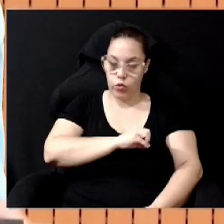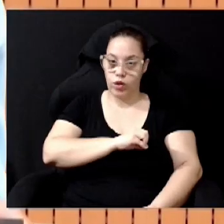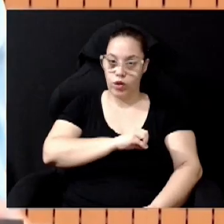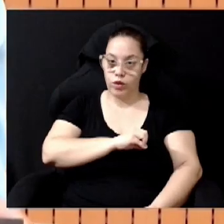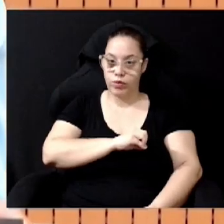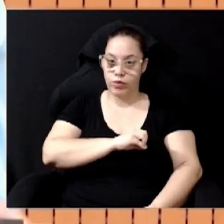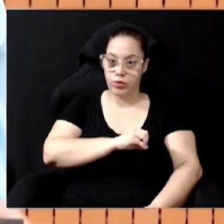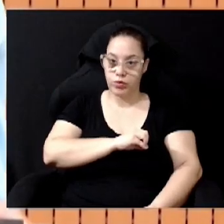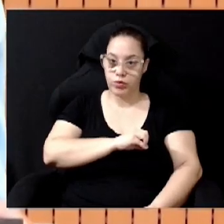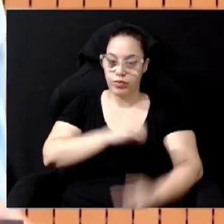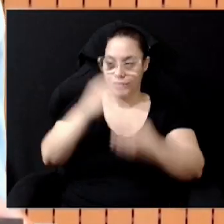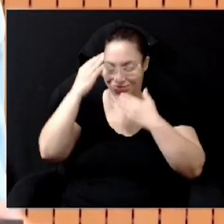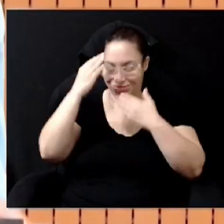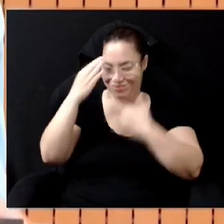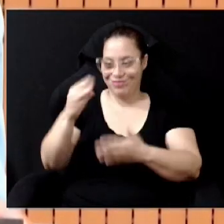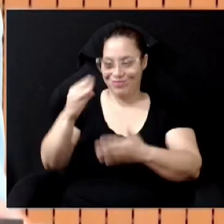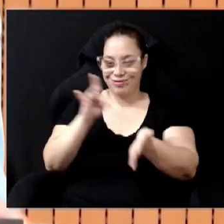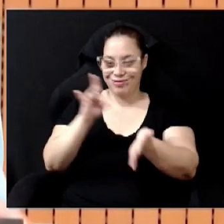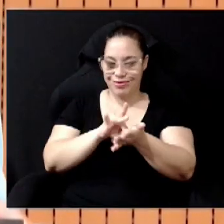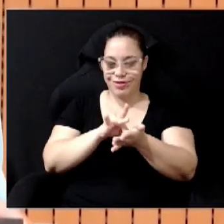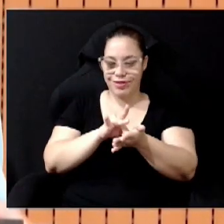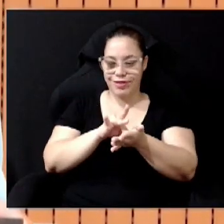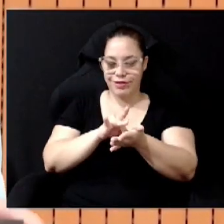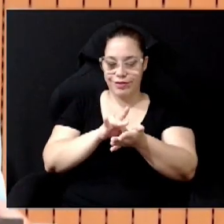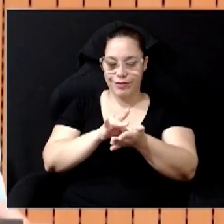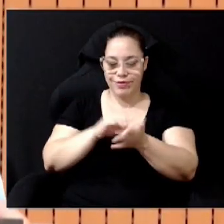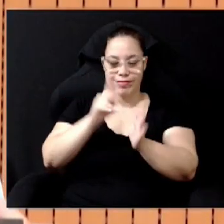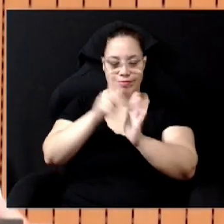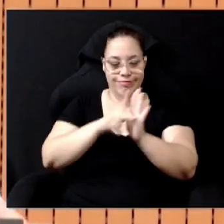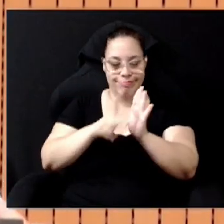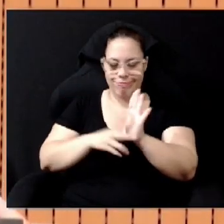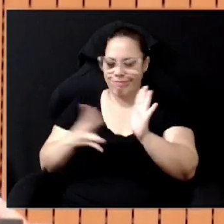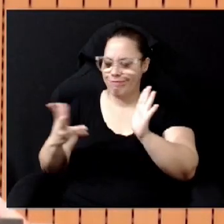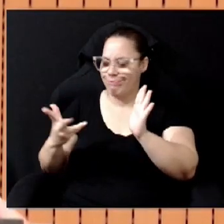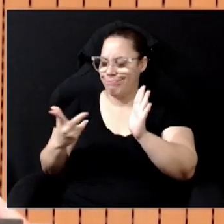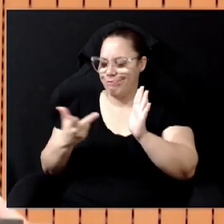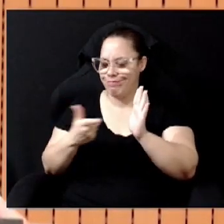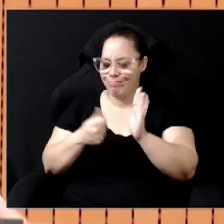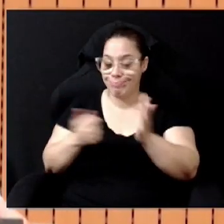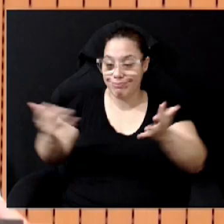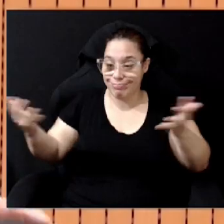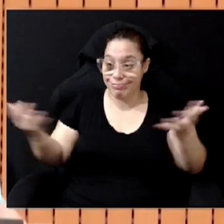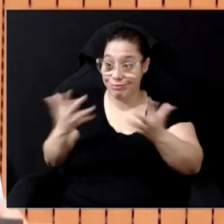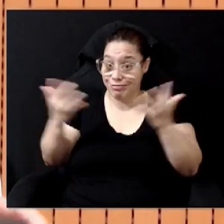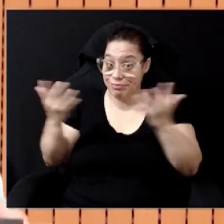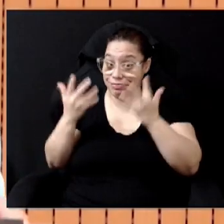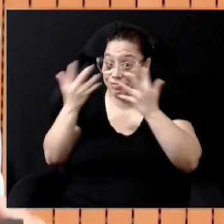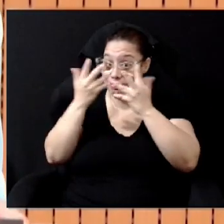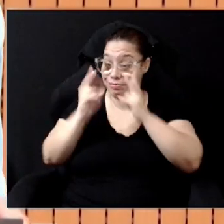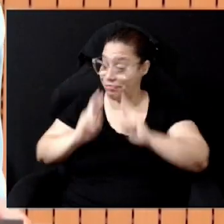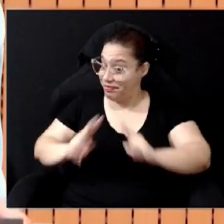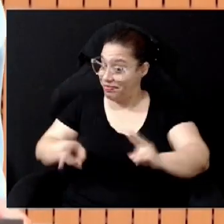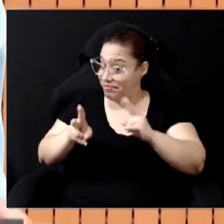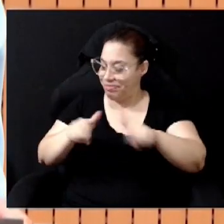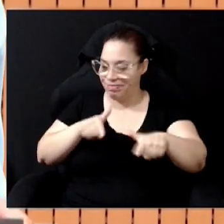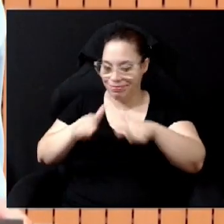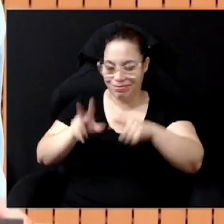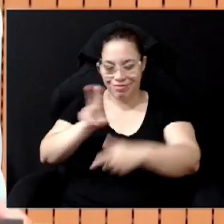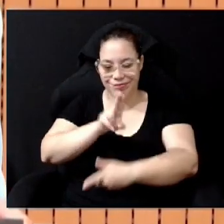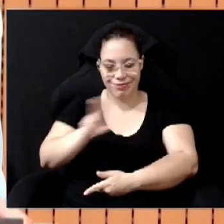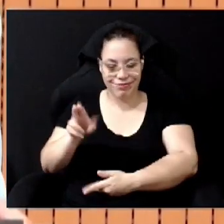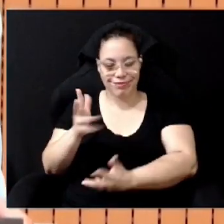muito obrigado por esse projeto maravilhoso que incentiva e sempre vai trazer nomes maravilhosos do